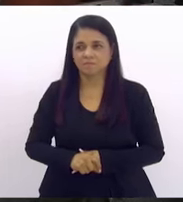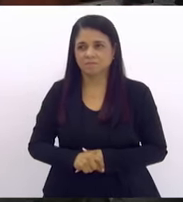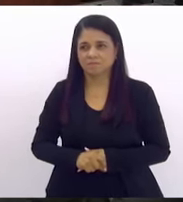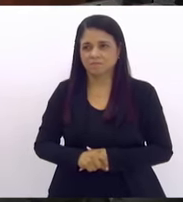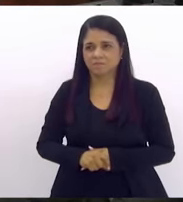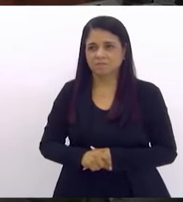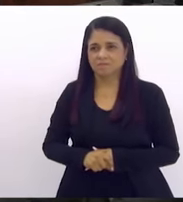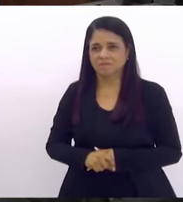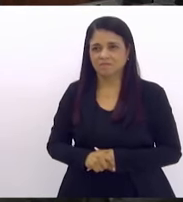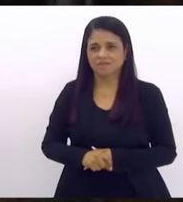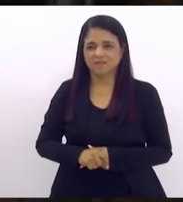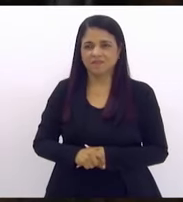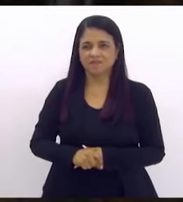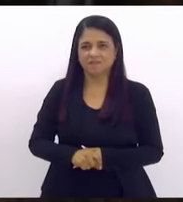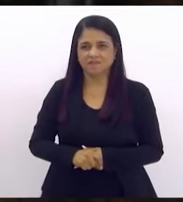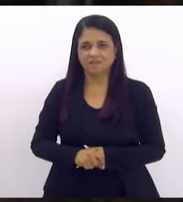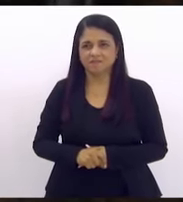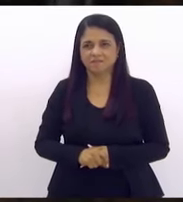Tiradentes